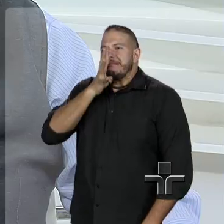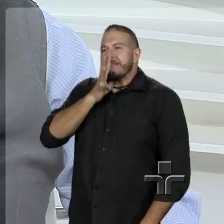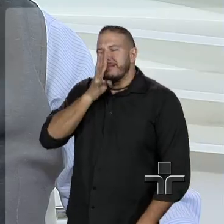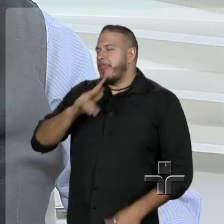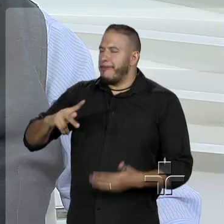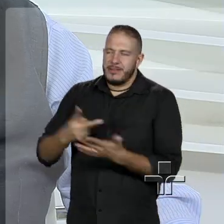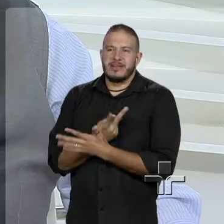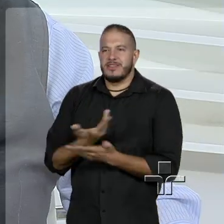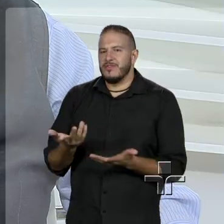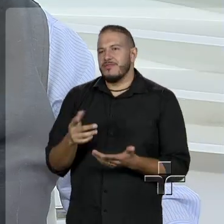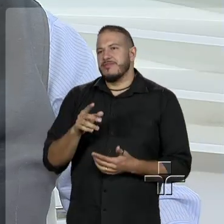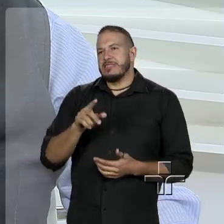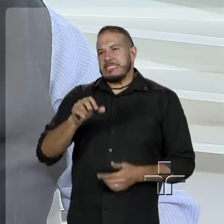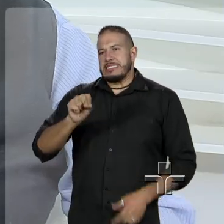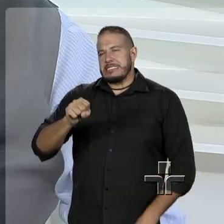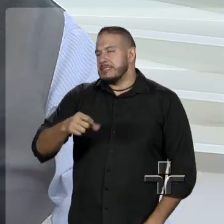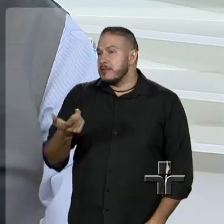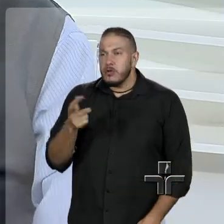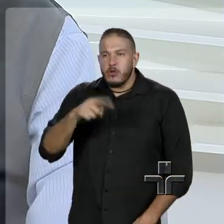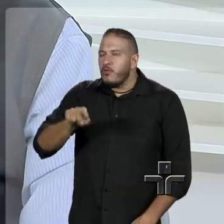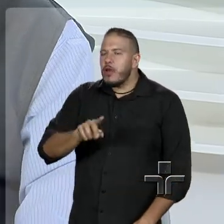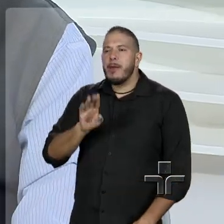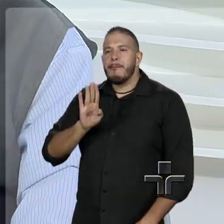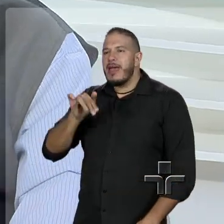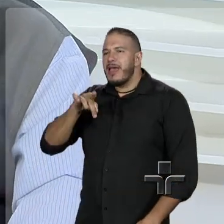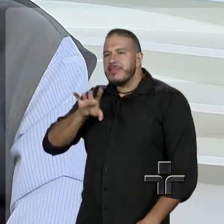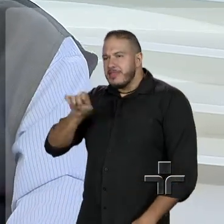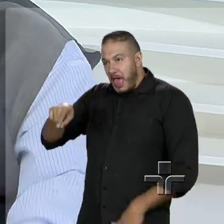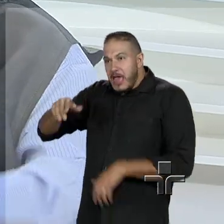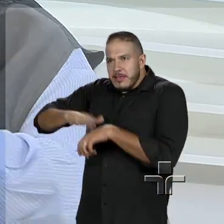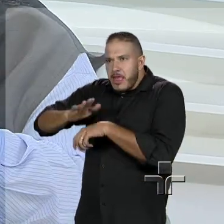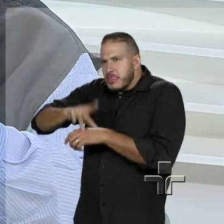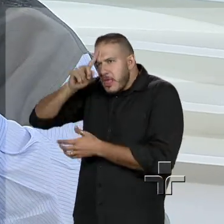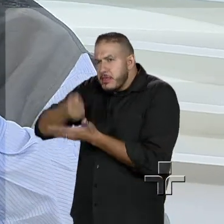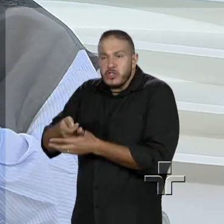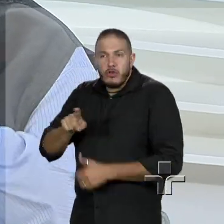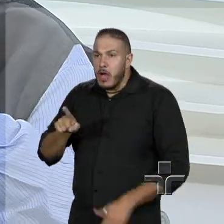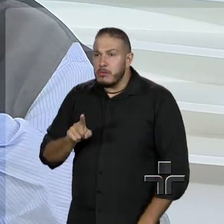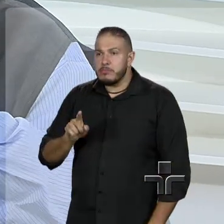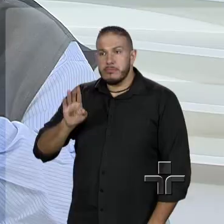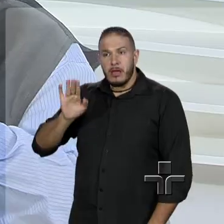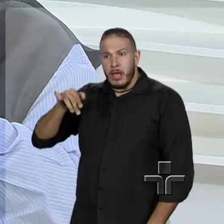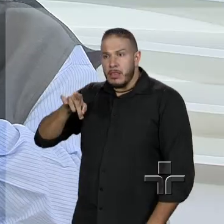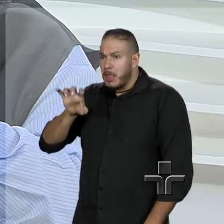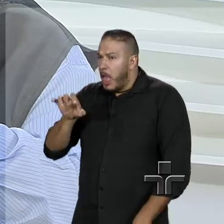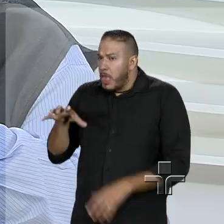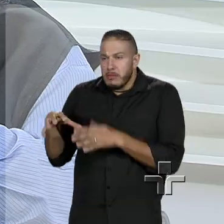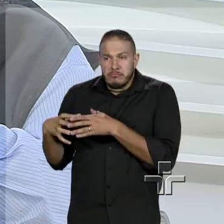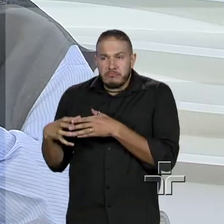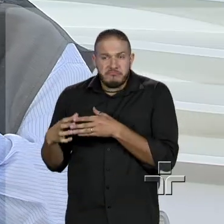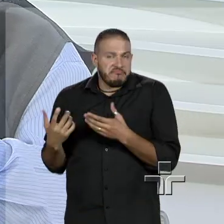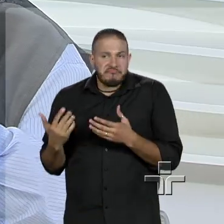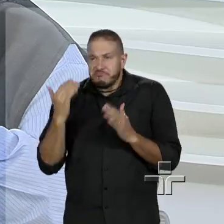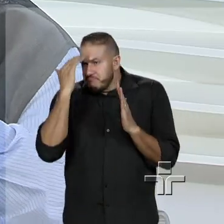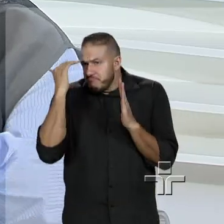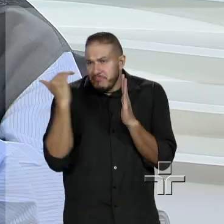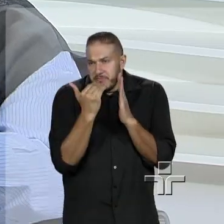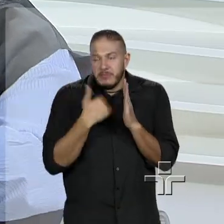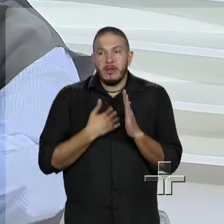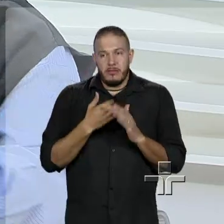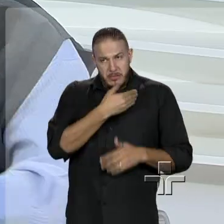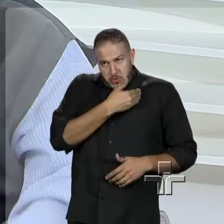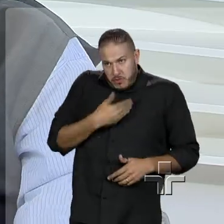que acontece é o seguinte, não foi o BNDES que decidiu isso. Sim, claro. É o que eu digo, o veio de BNDES cima. é um instrumento. Então, ele